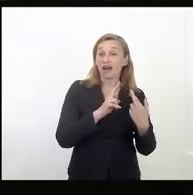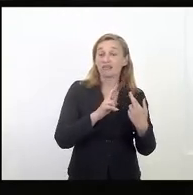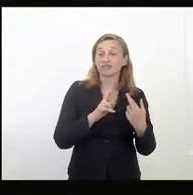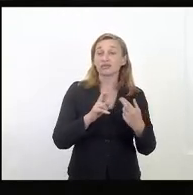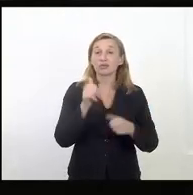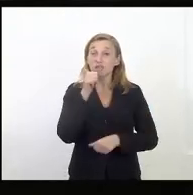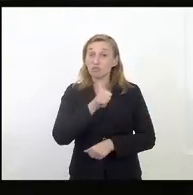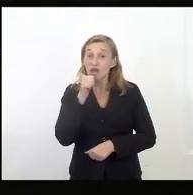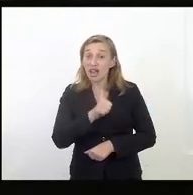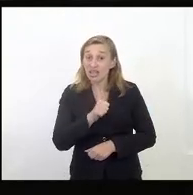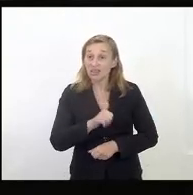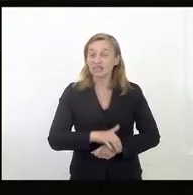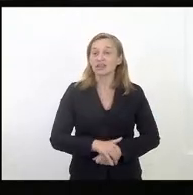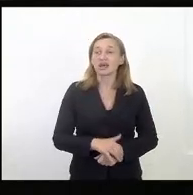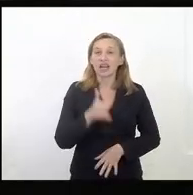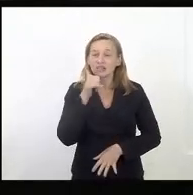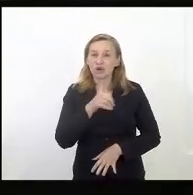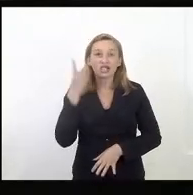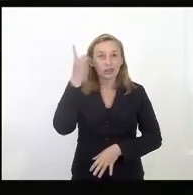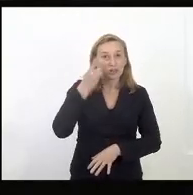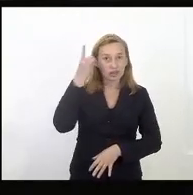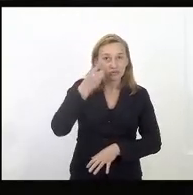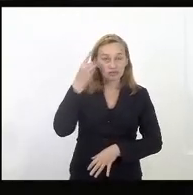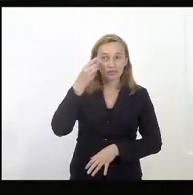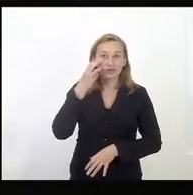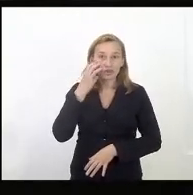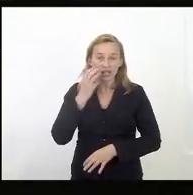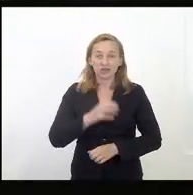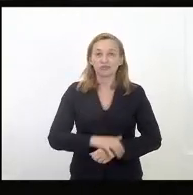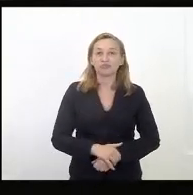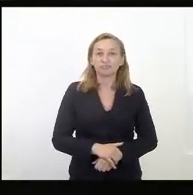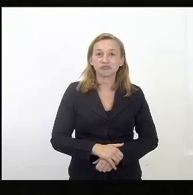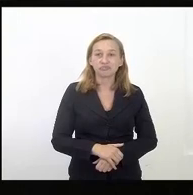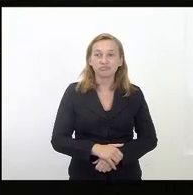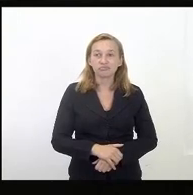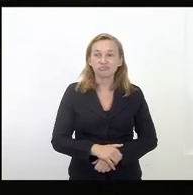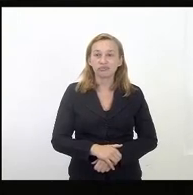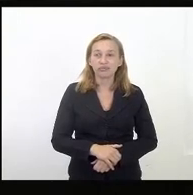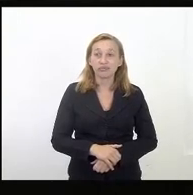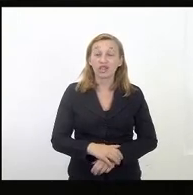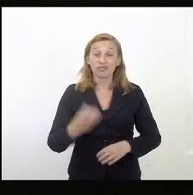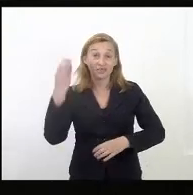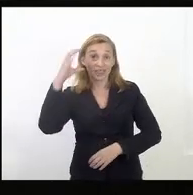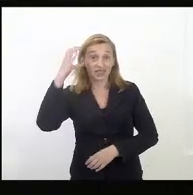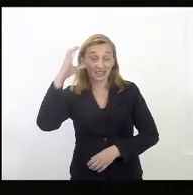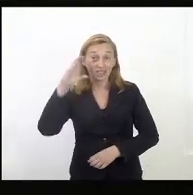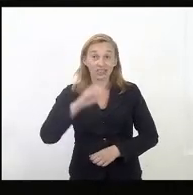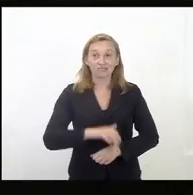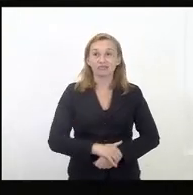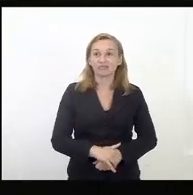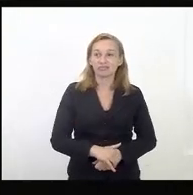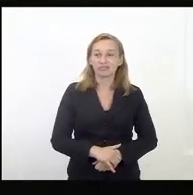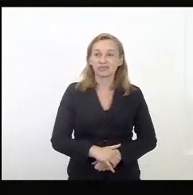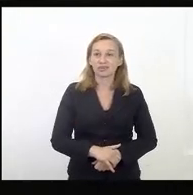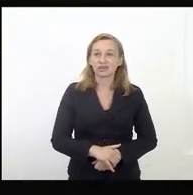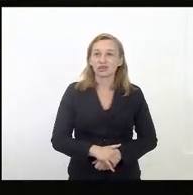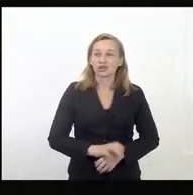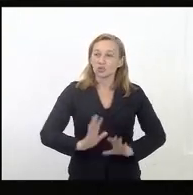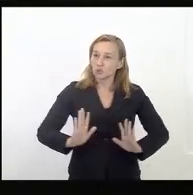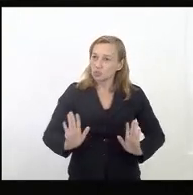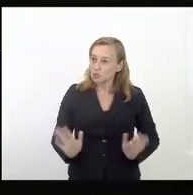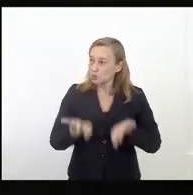mulheres as mulheres deputado waldeck e é na ciência e o